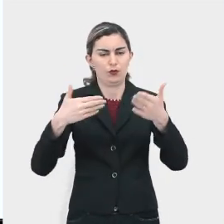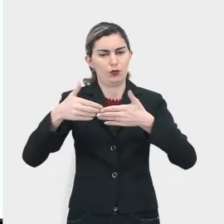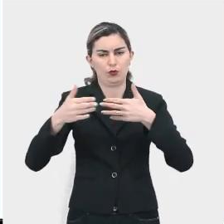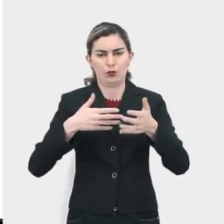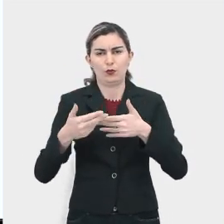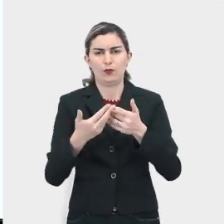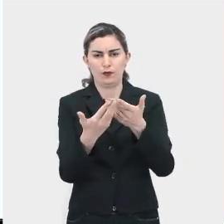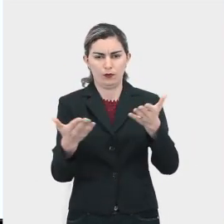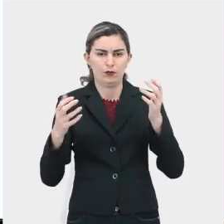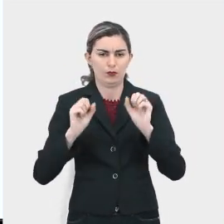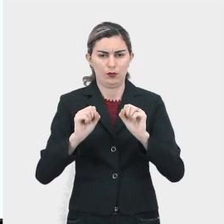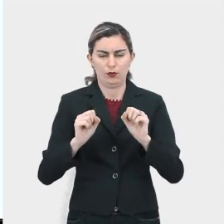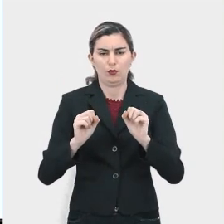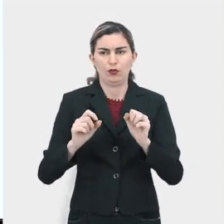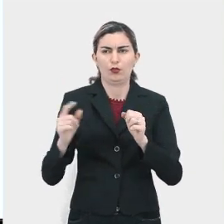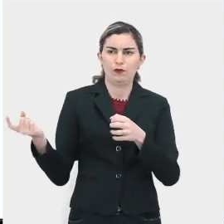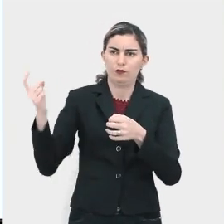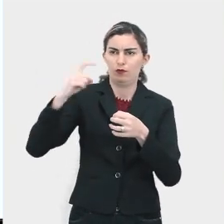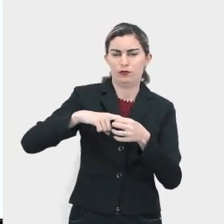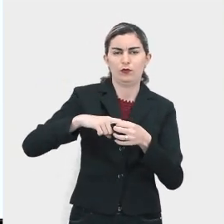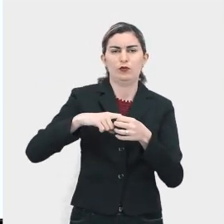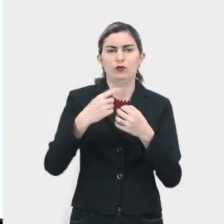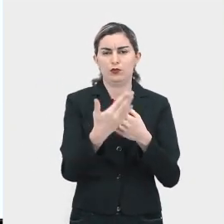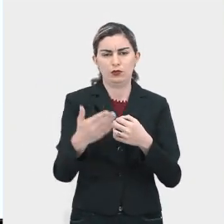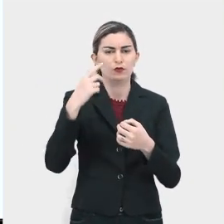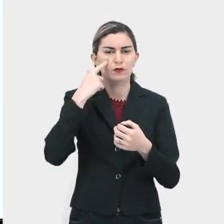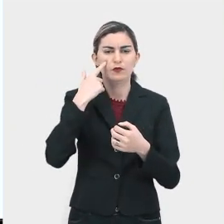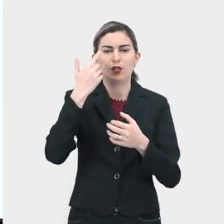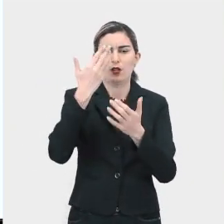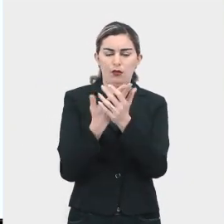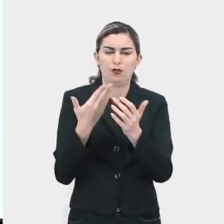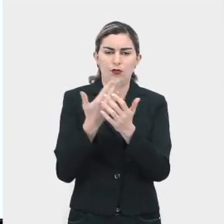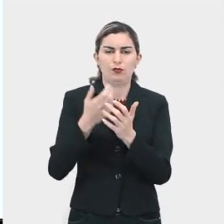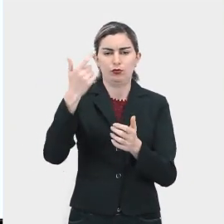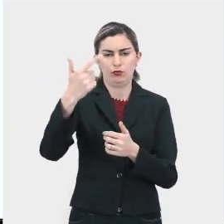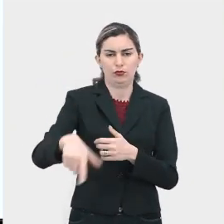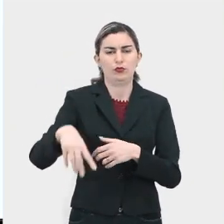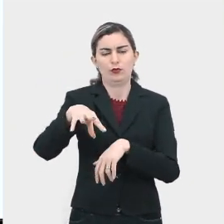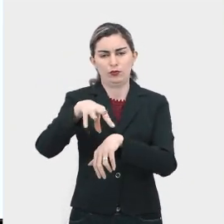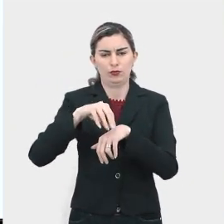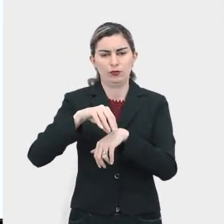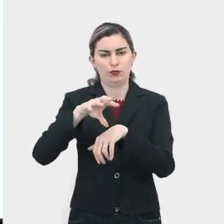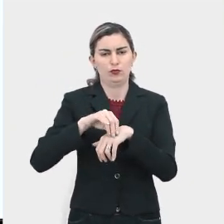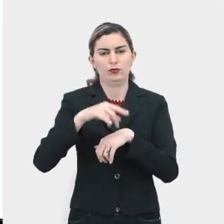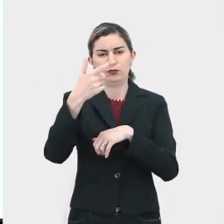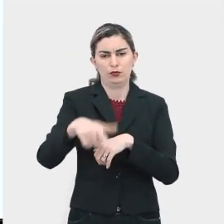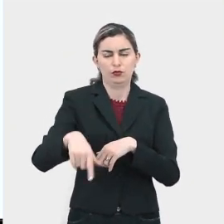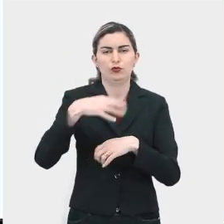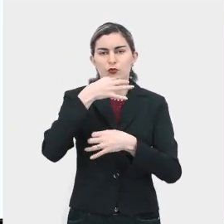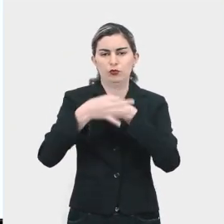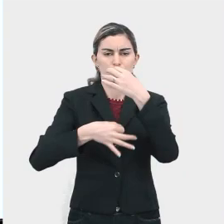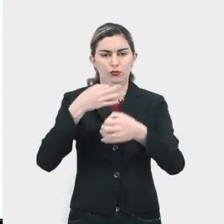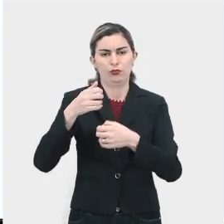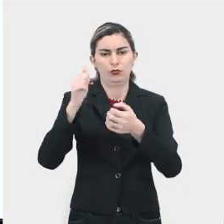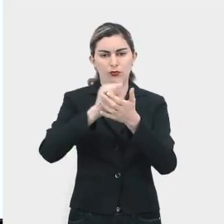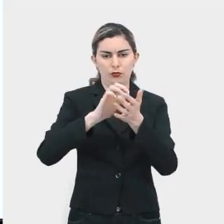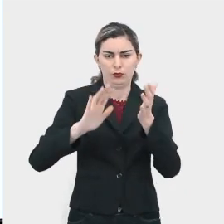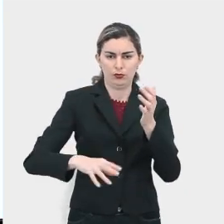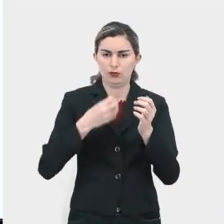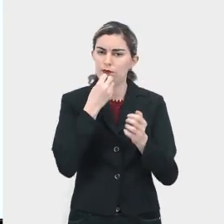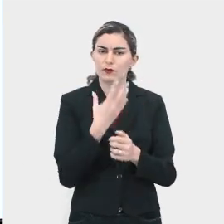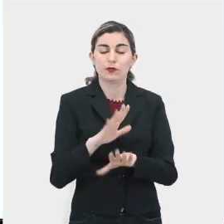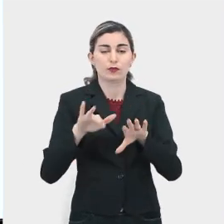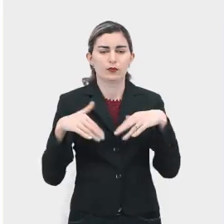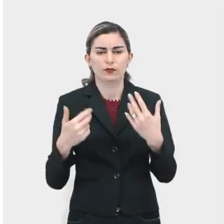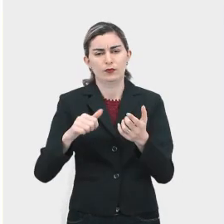momento e você pode retornar, rever essa aula e aí pegar novamente a questão da sugestão das atividades, tá bom?